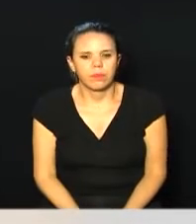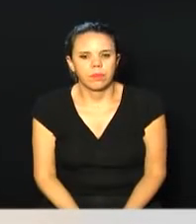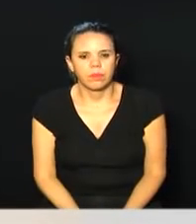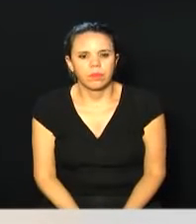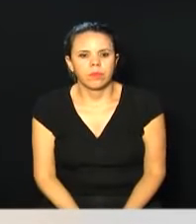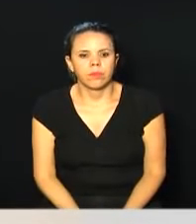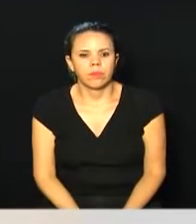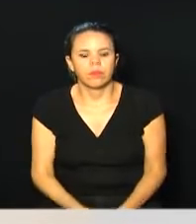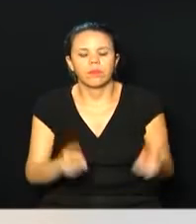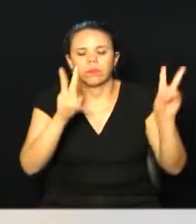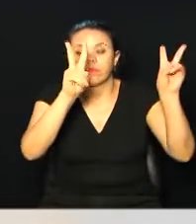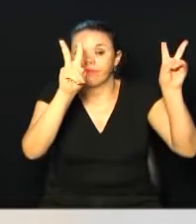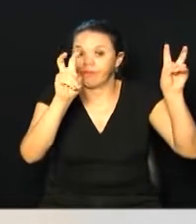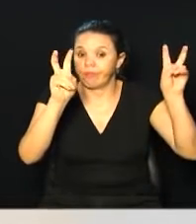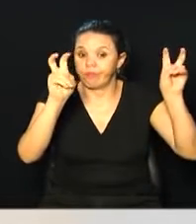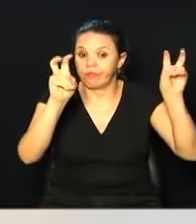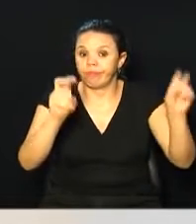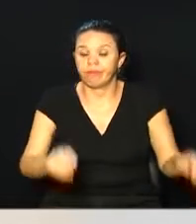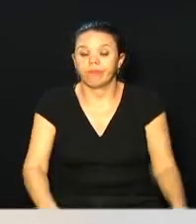esse é um tema